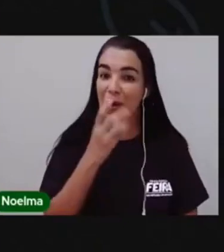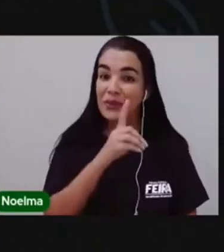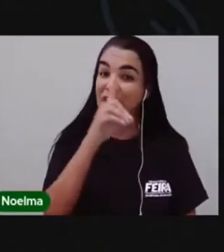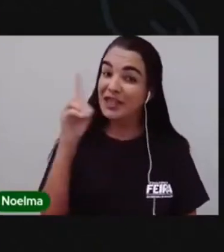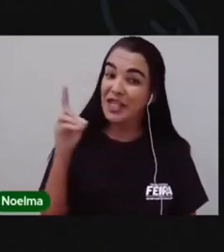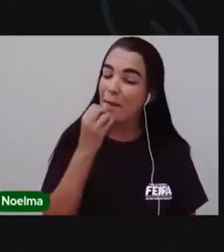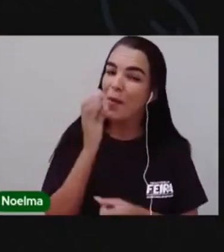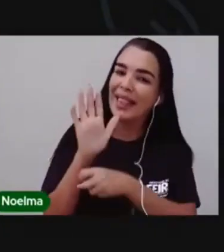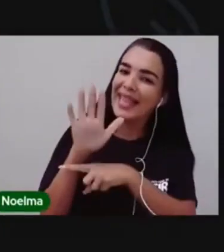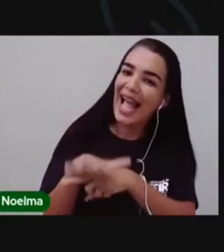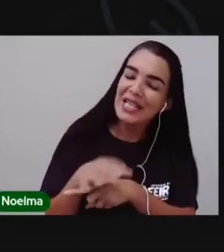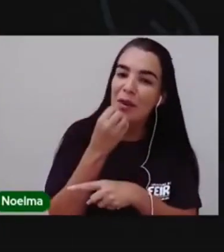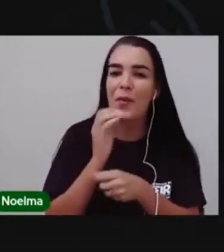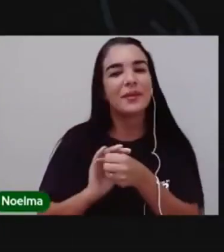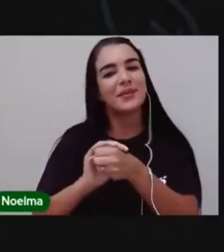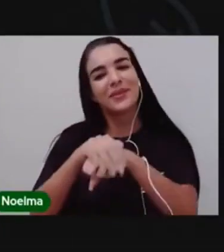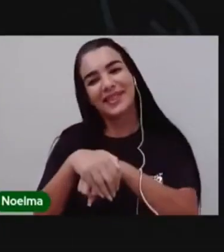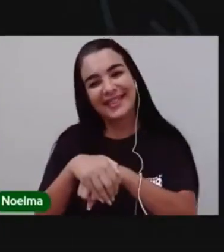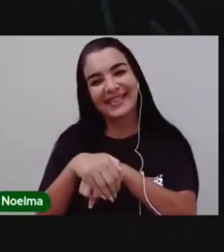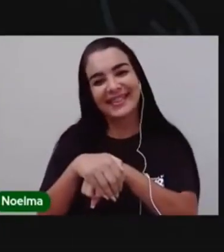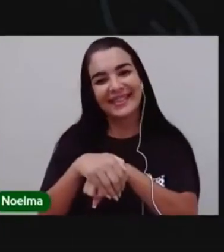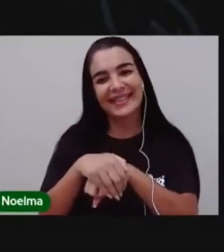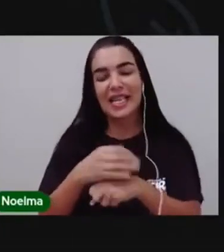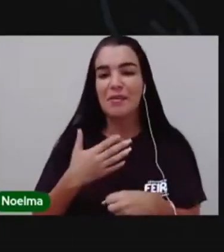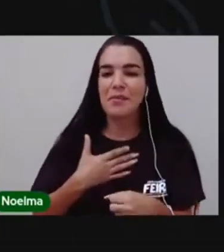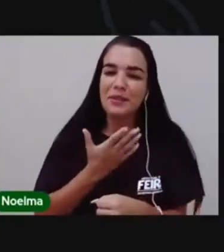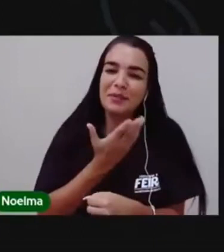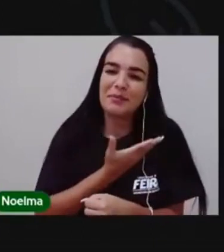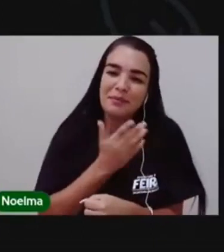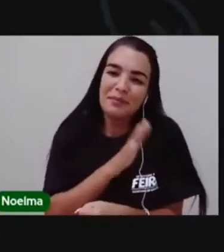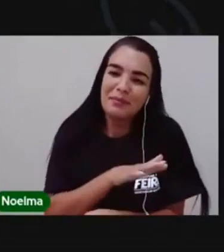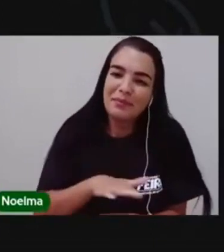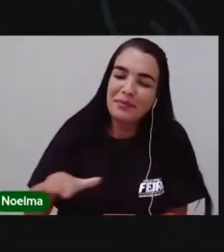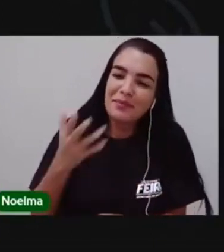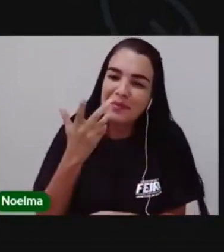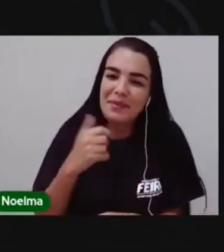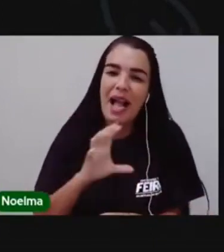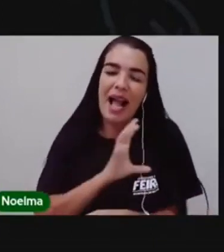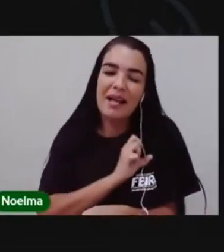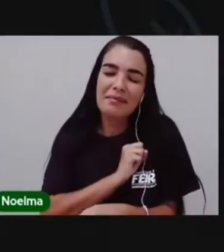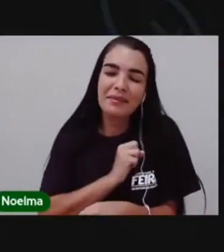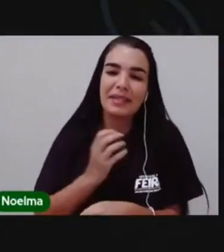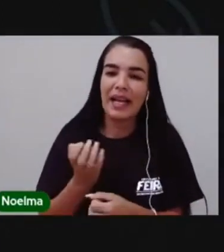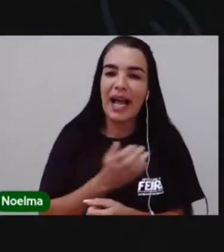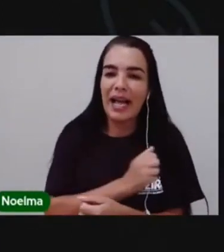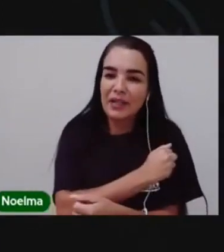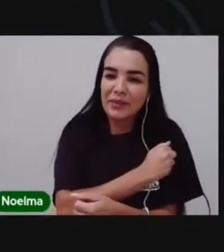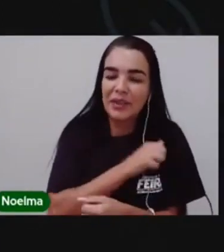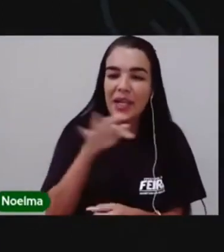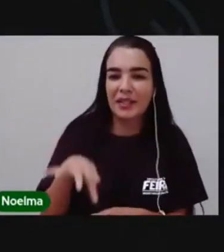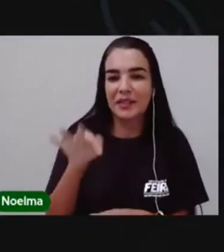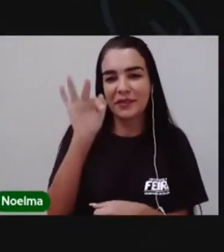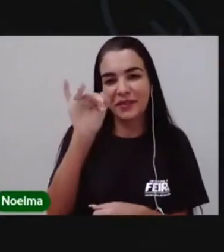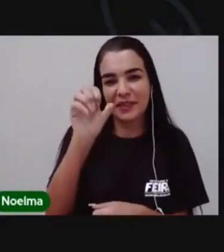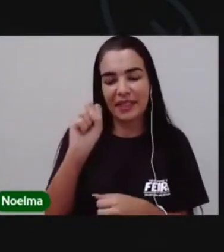Bom dia, boa tarde, boa noite, meus meninos e minhas meninas, queridos alunos da cidade de Feira de Santana. É